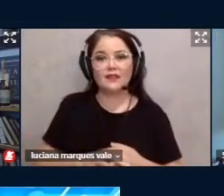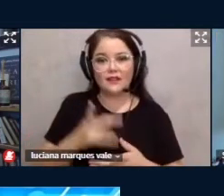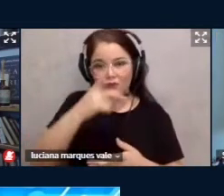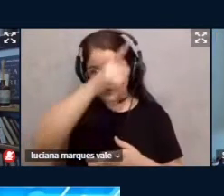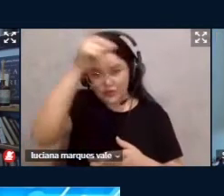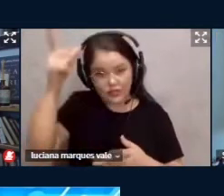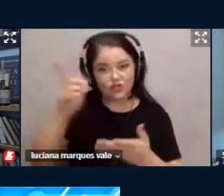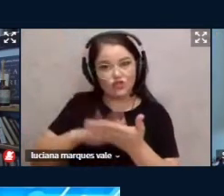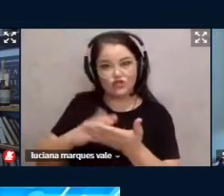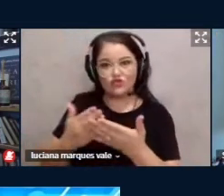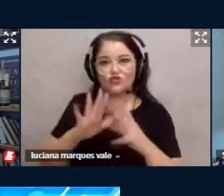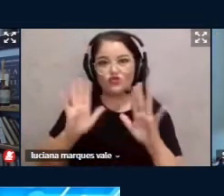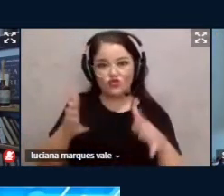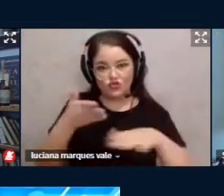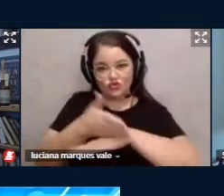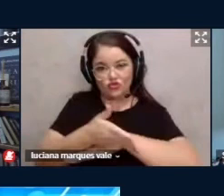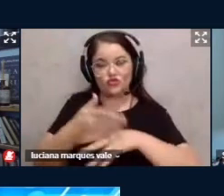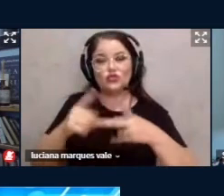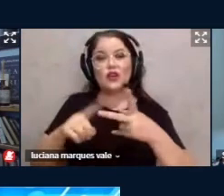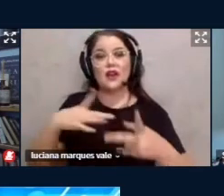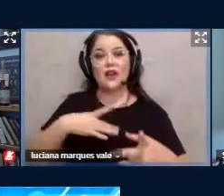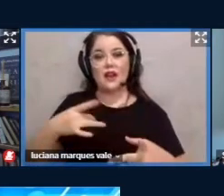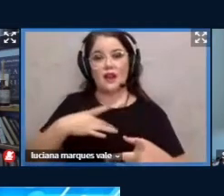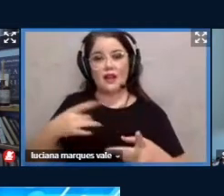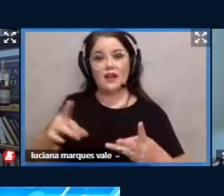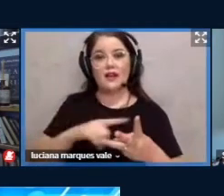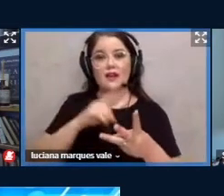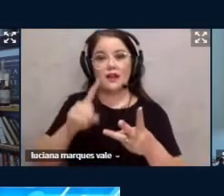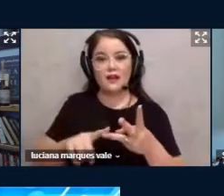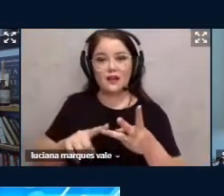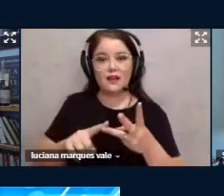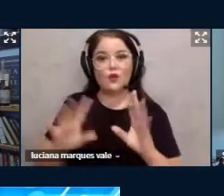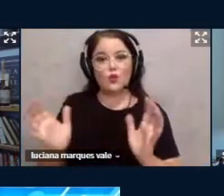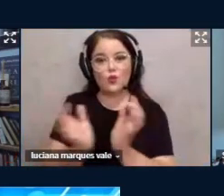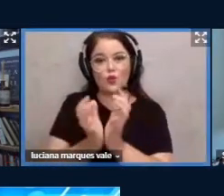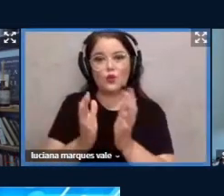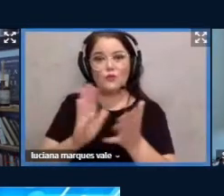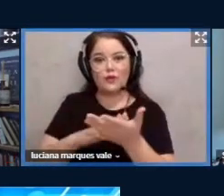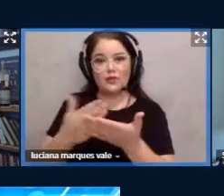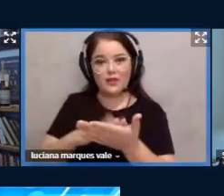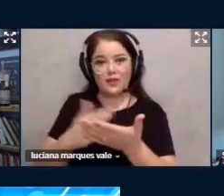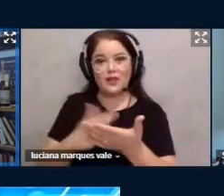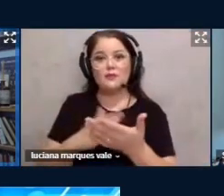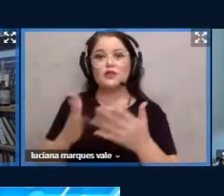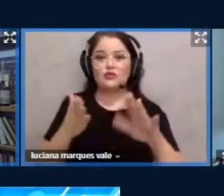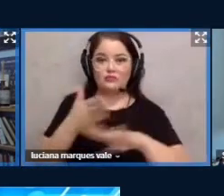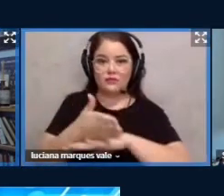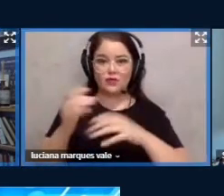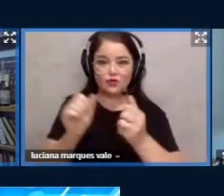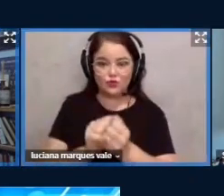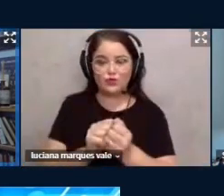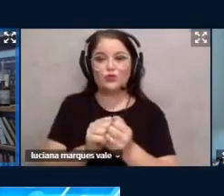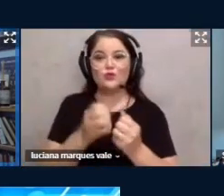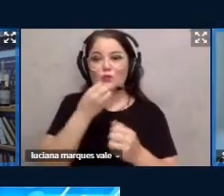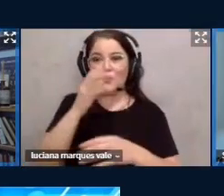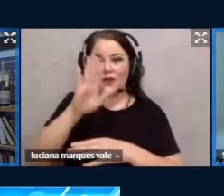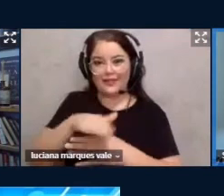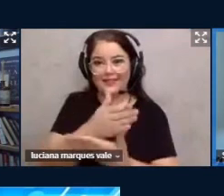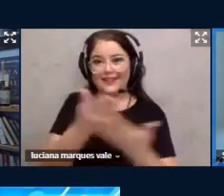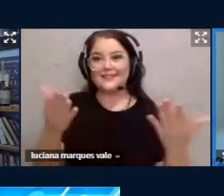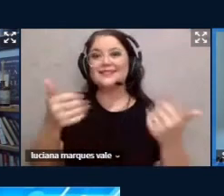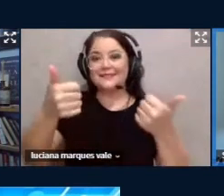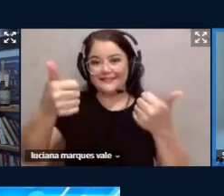já falou, Helena, é o grupo aí da turma boa, todos são bons, Boa né? Tem